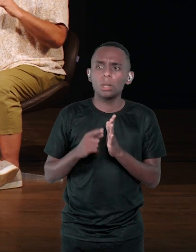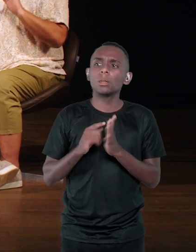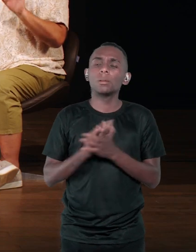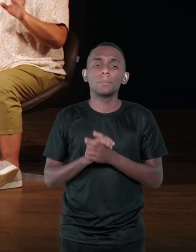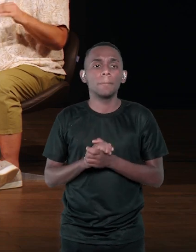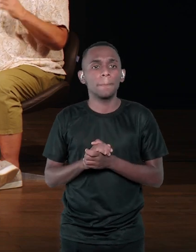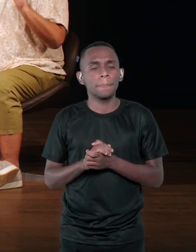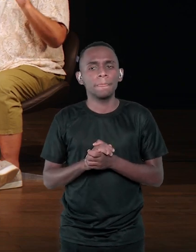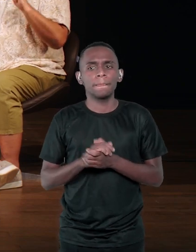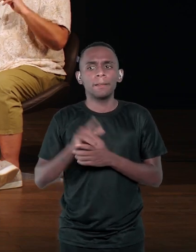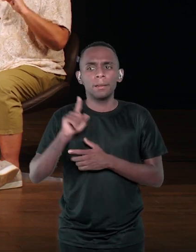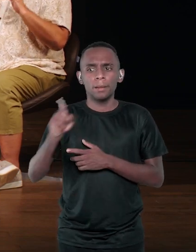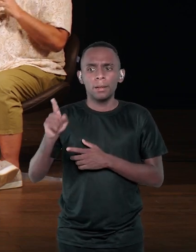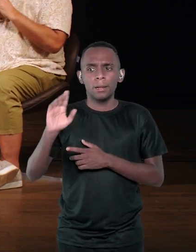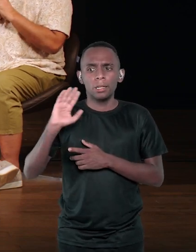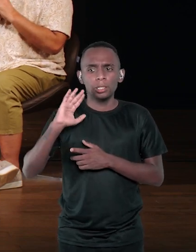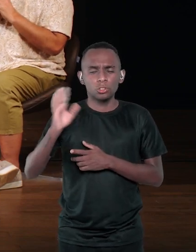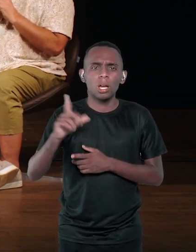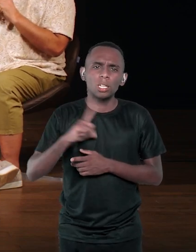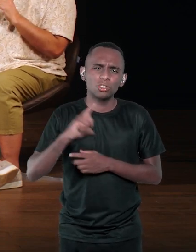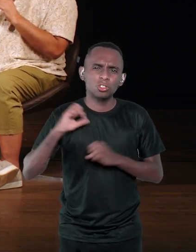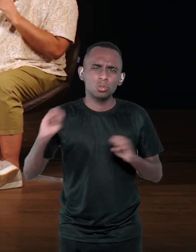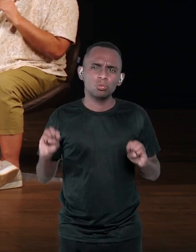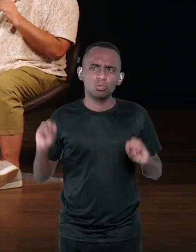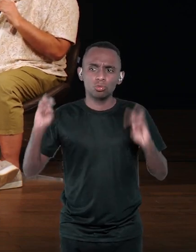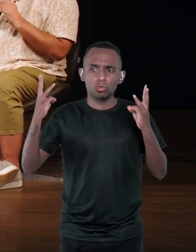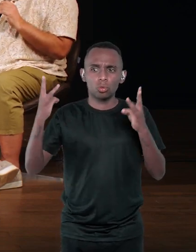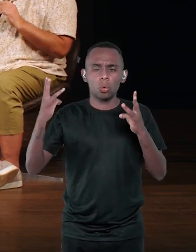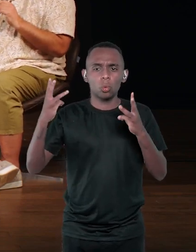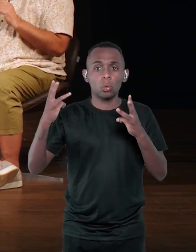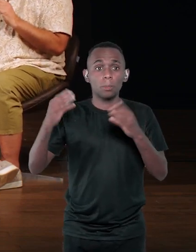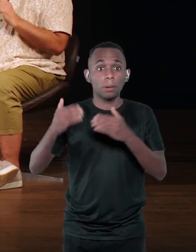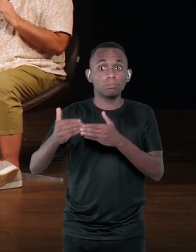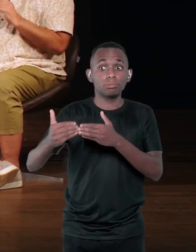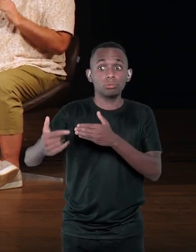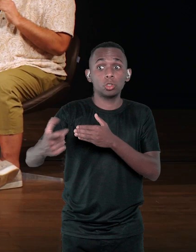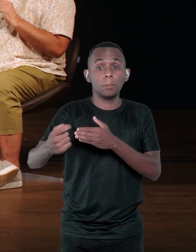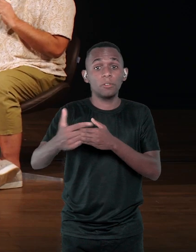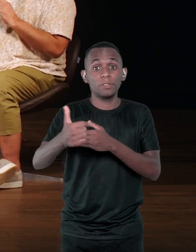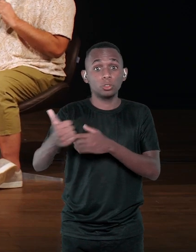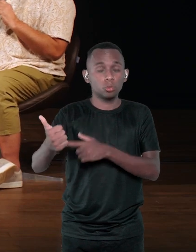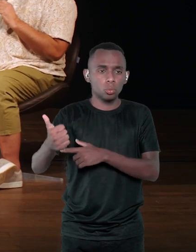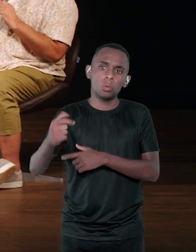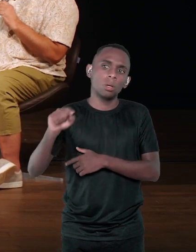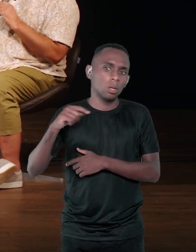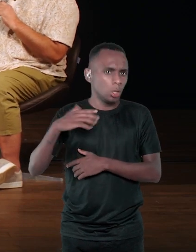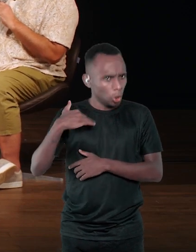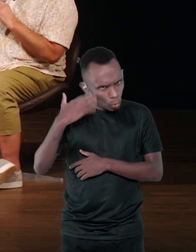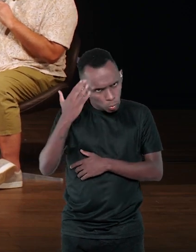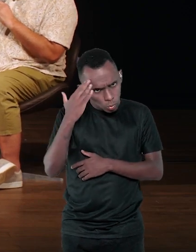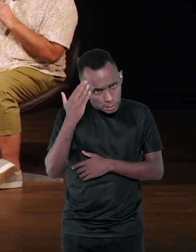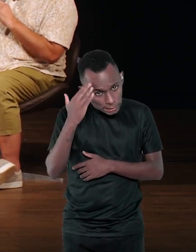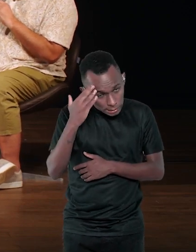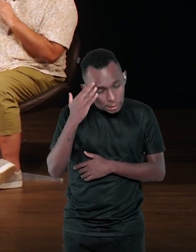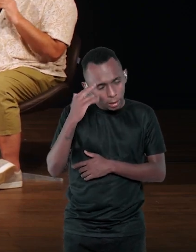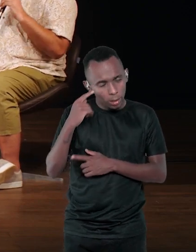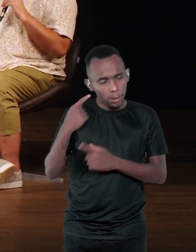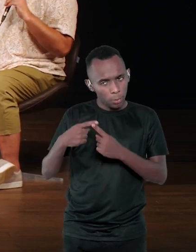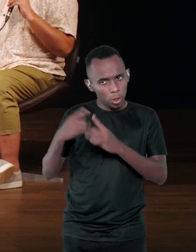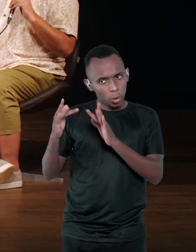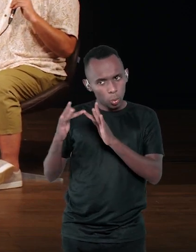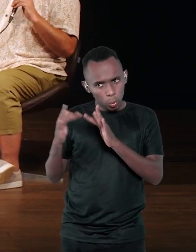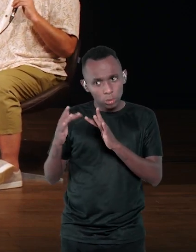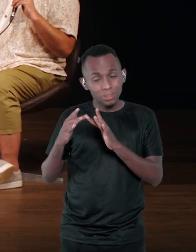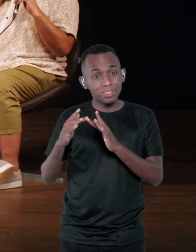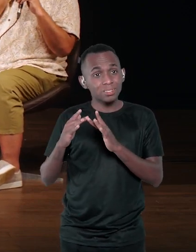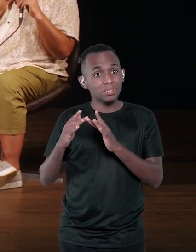época, ela já tinha show para 2021. Né? E ela, eu sei disso, porque eu amigo das pessoas que cuidavam dela,